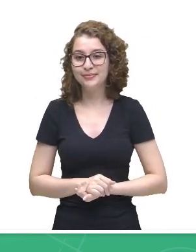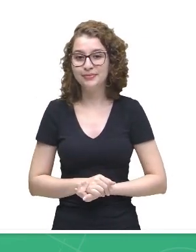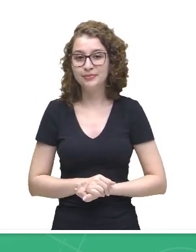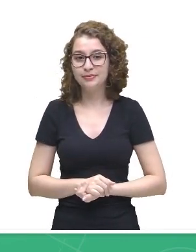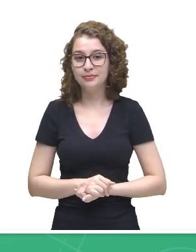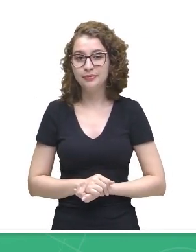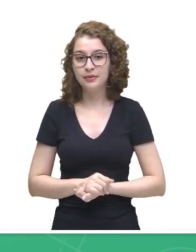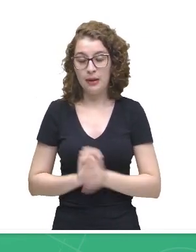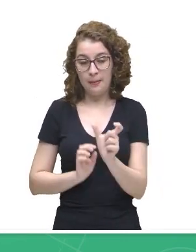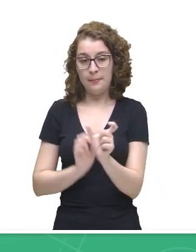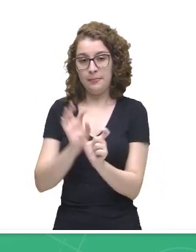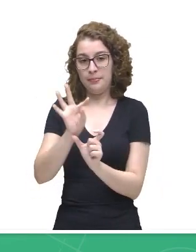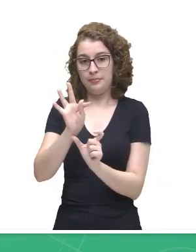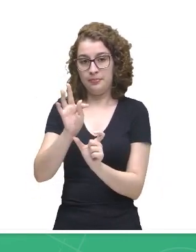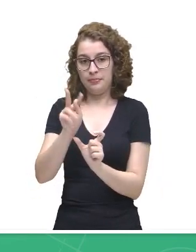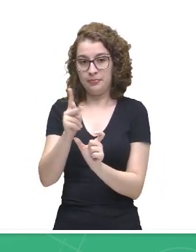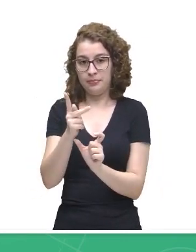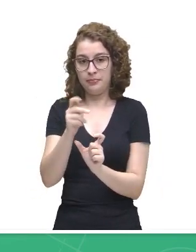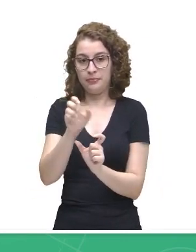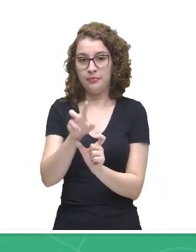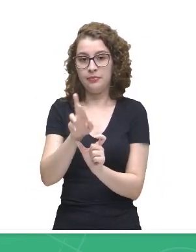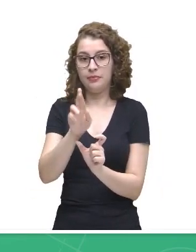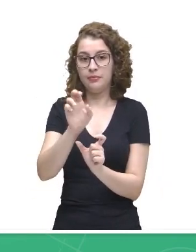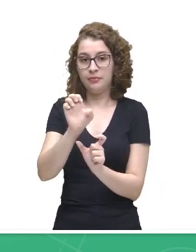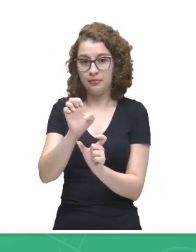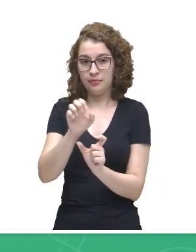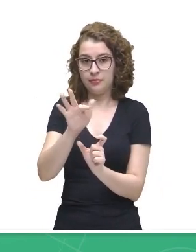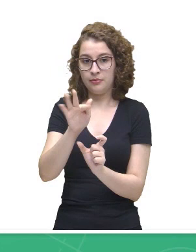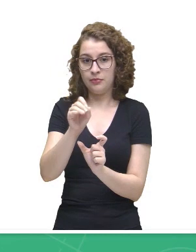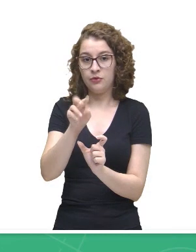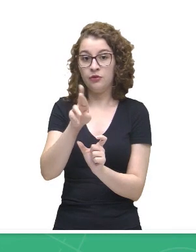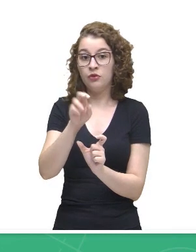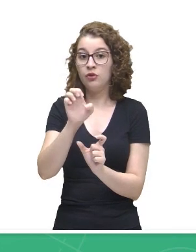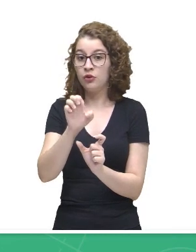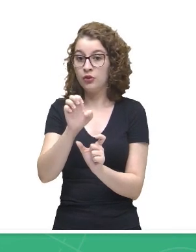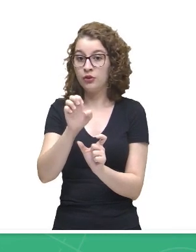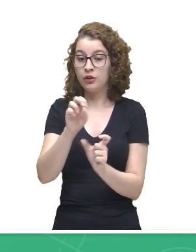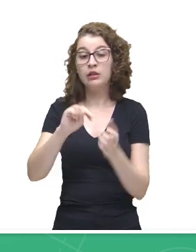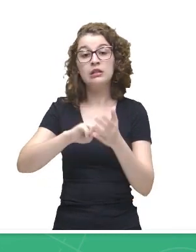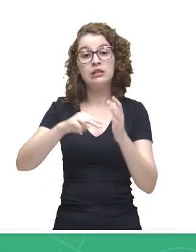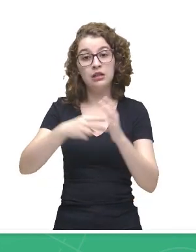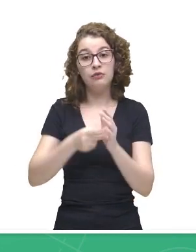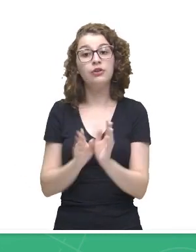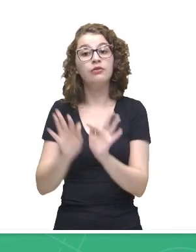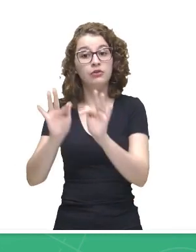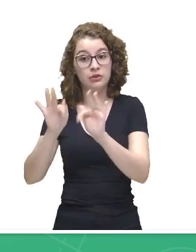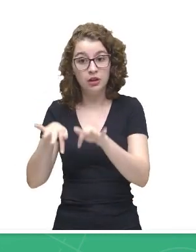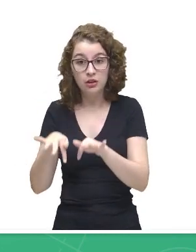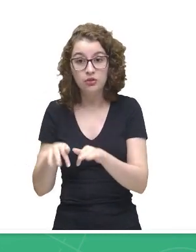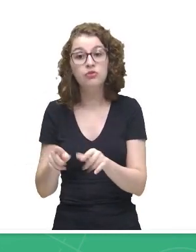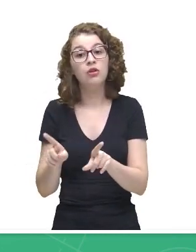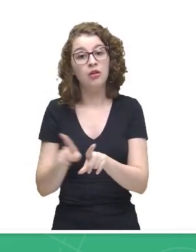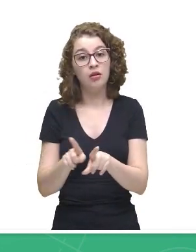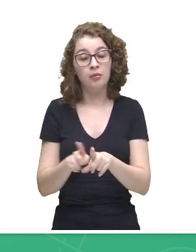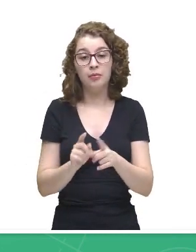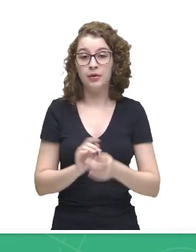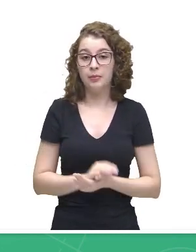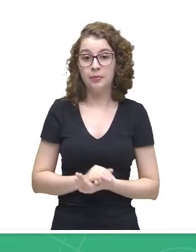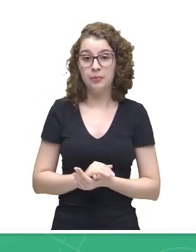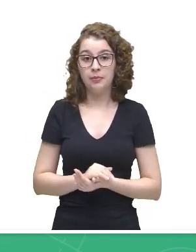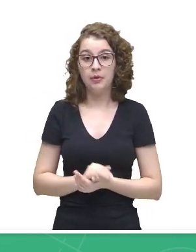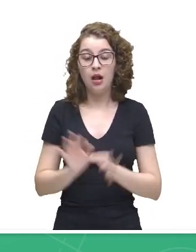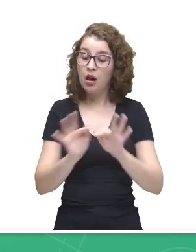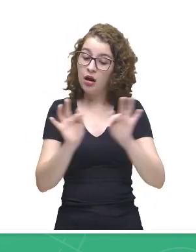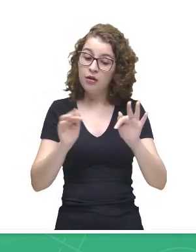que indica conclusão. Por isso que não mudou o significado, tá? Então é a mesma coisa, só dita de uma forma